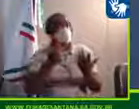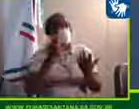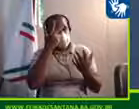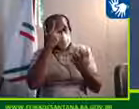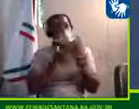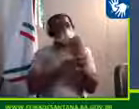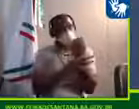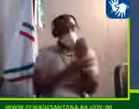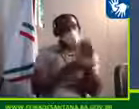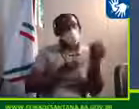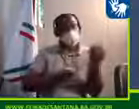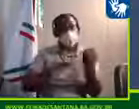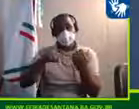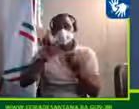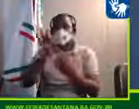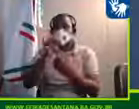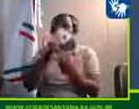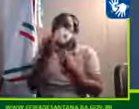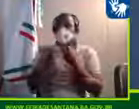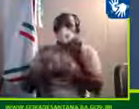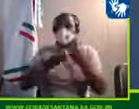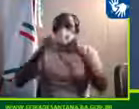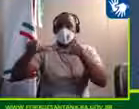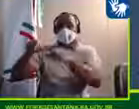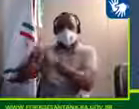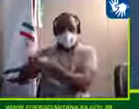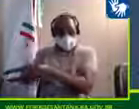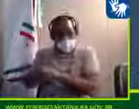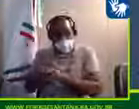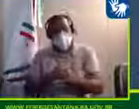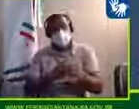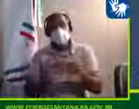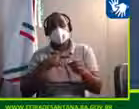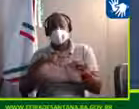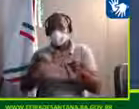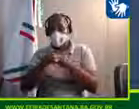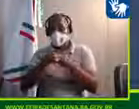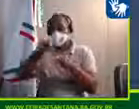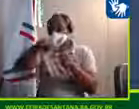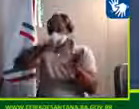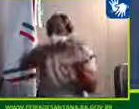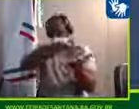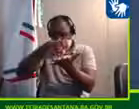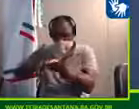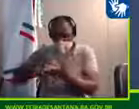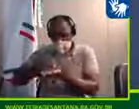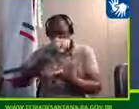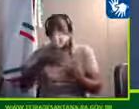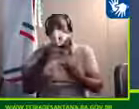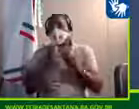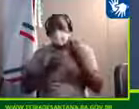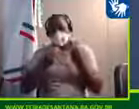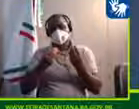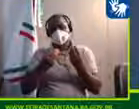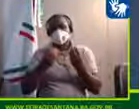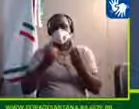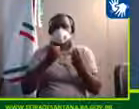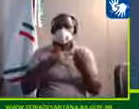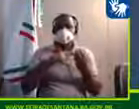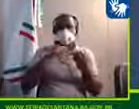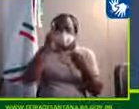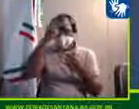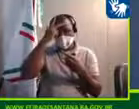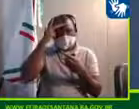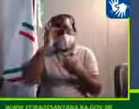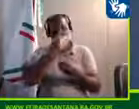entender essa cidade como uma cidade que tem zona rural e zona urbana, e nós estamos fazendo o máximo que a gente pode. O que a gente quer é pedir às